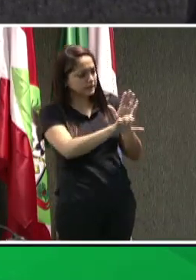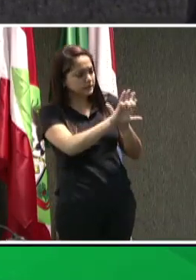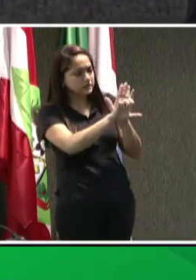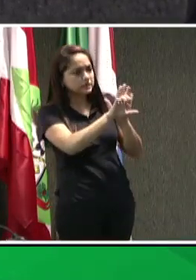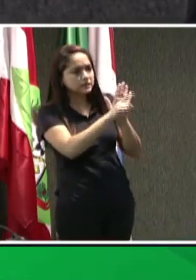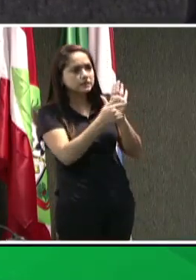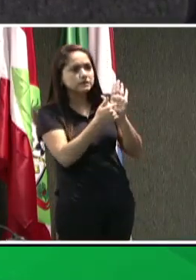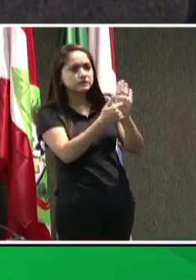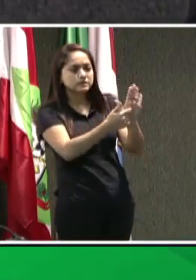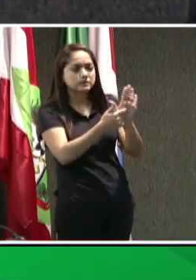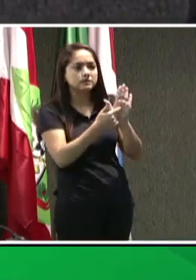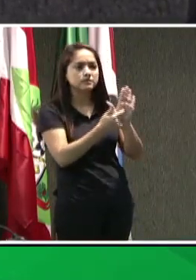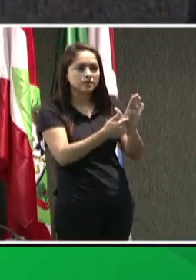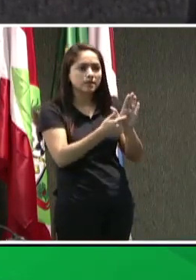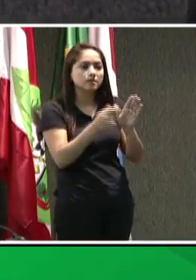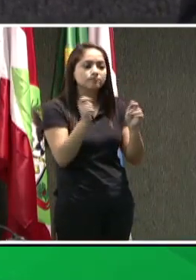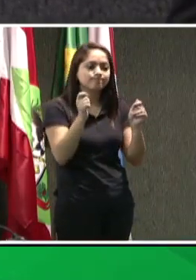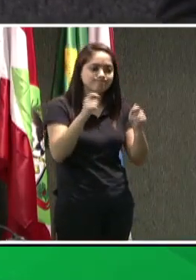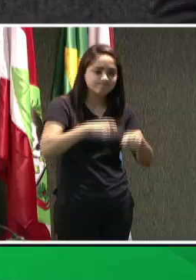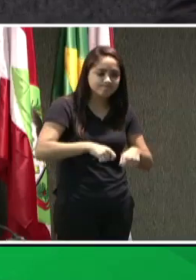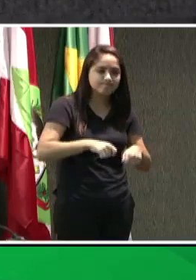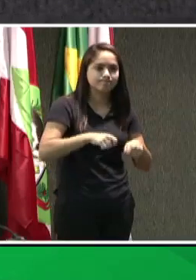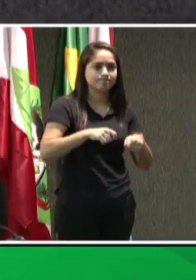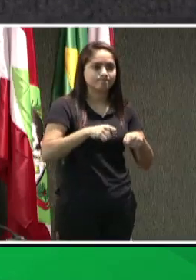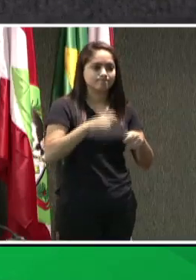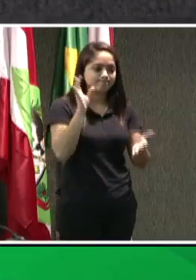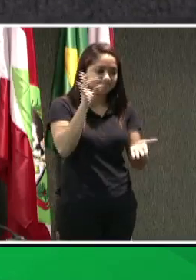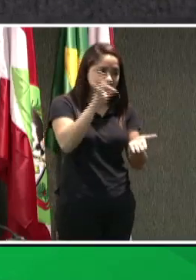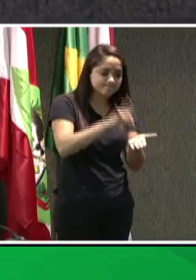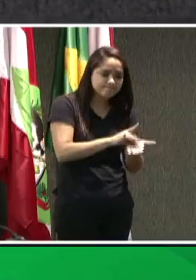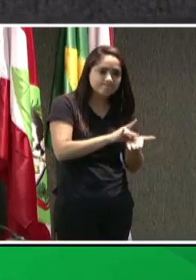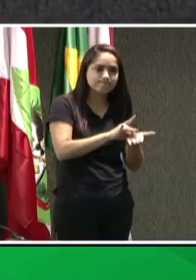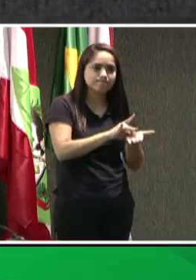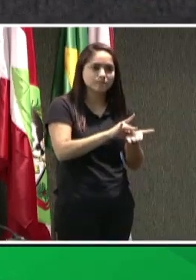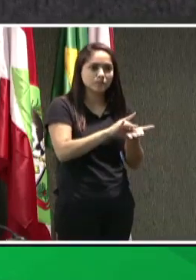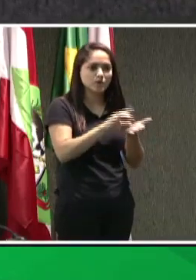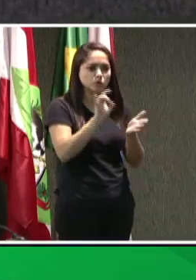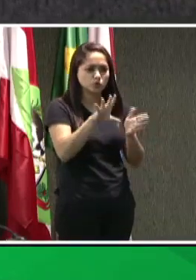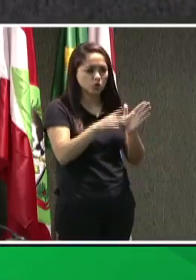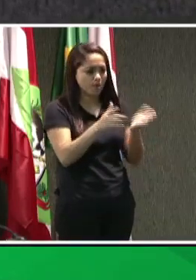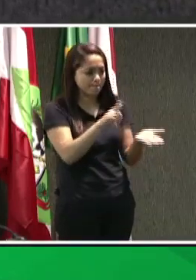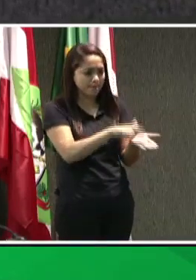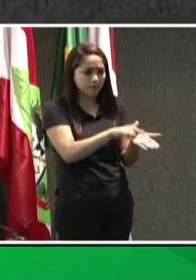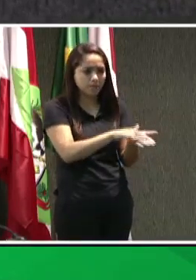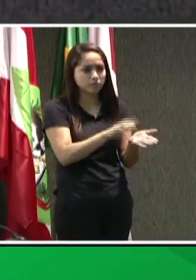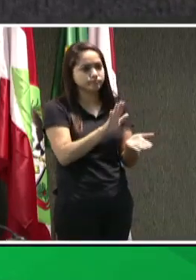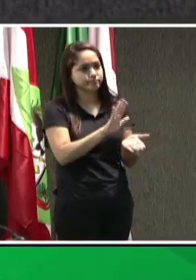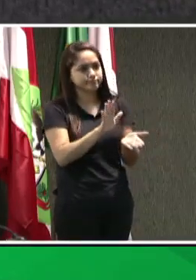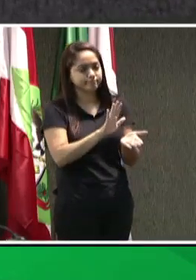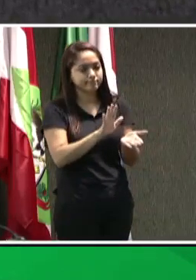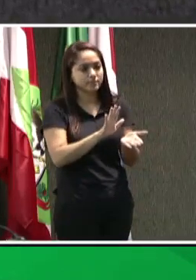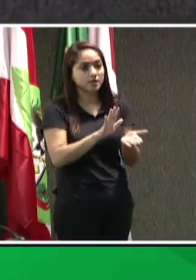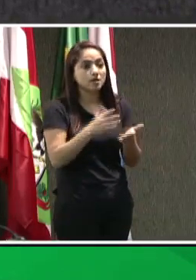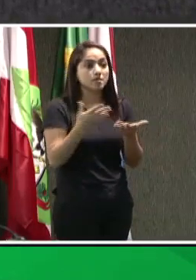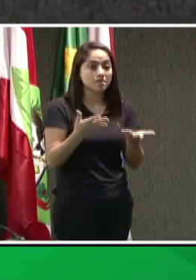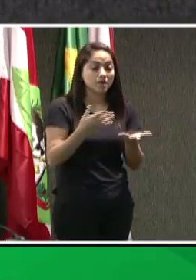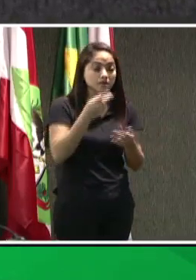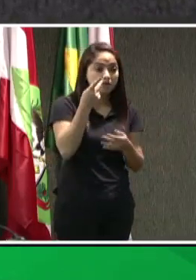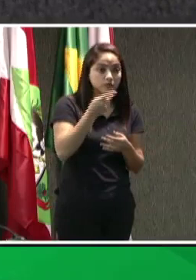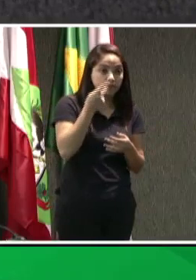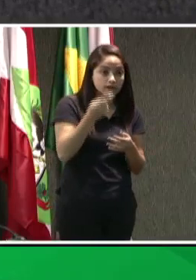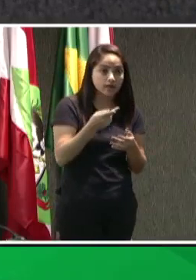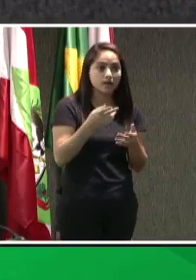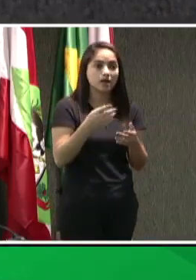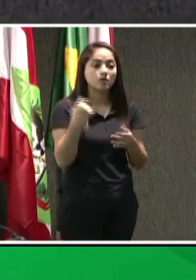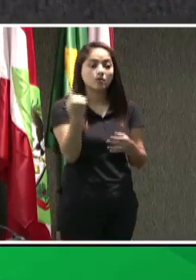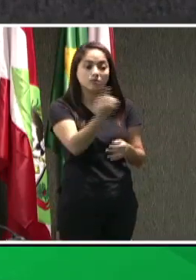a lei por si só já deveria valer e sair do papel. Mas eu só quero dizer que, assim